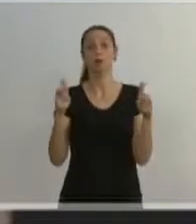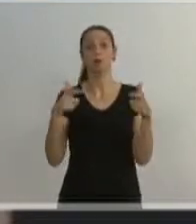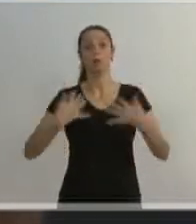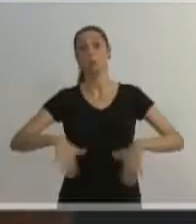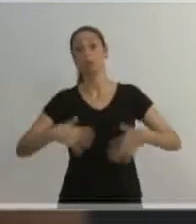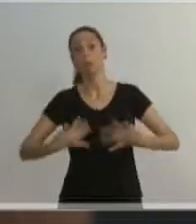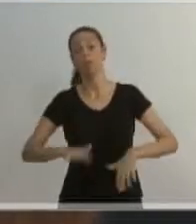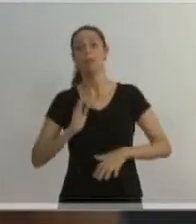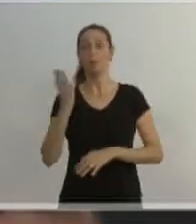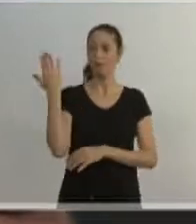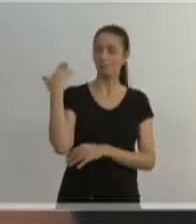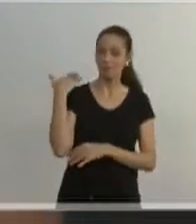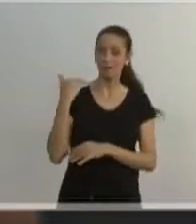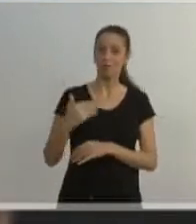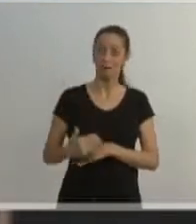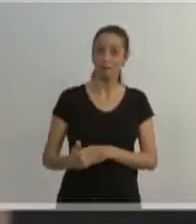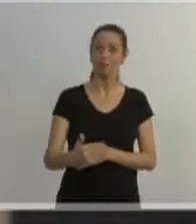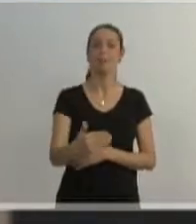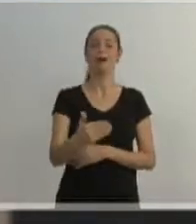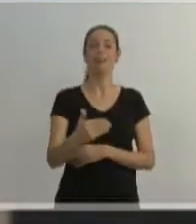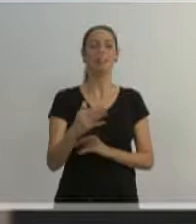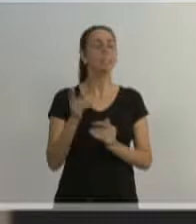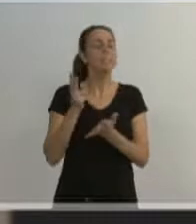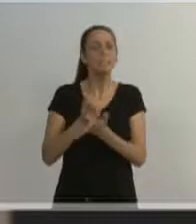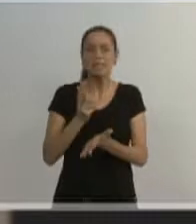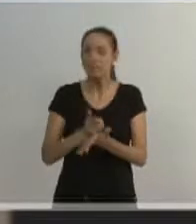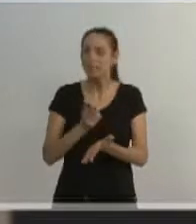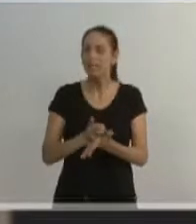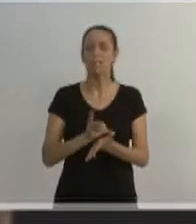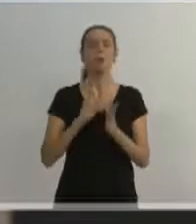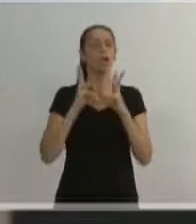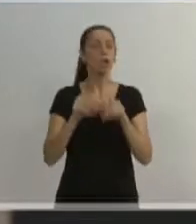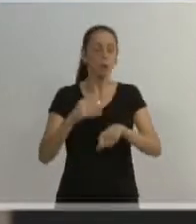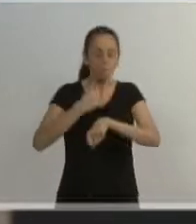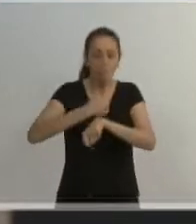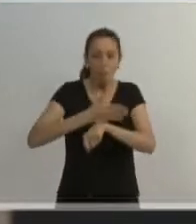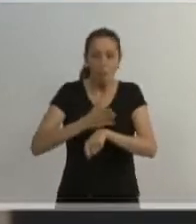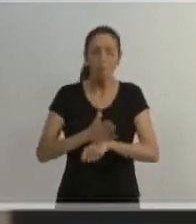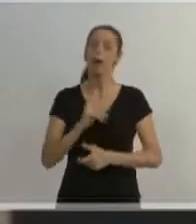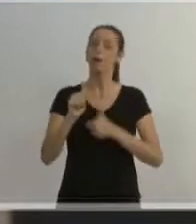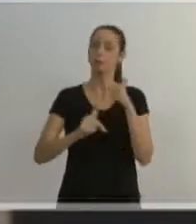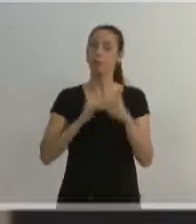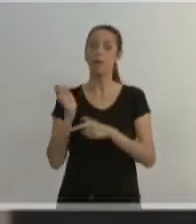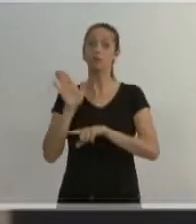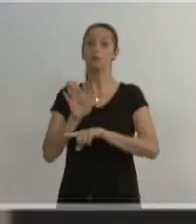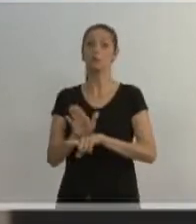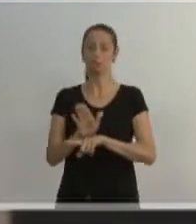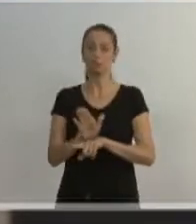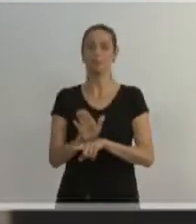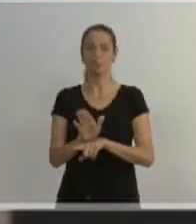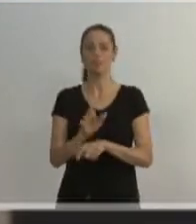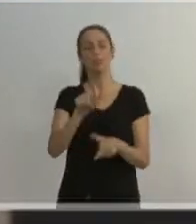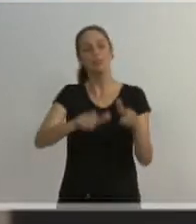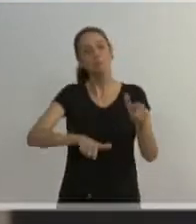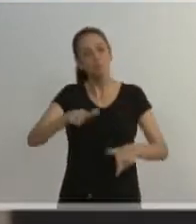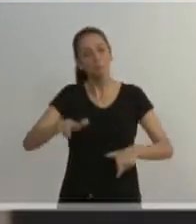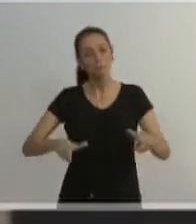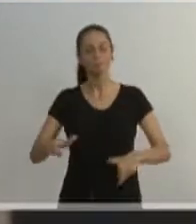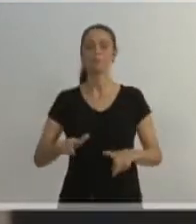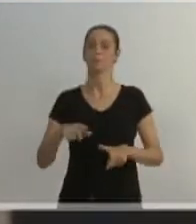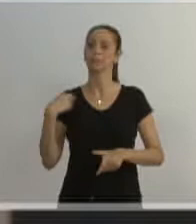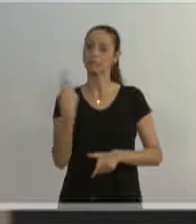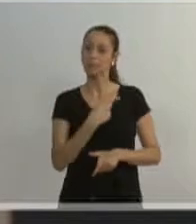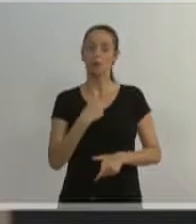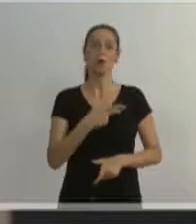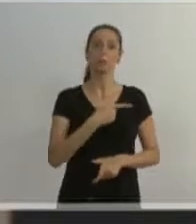aconteceram estão acontecendo não acontecer nós temos que estar todo momento trabalhando em prol da nossa cidade unindo forças independente de